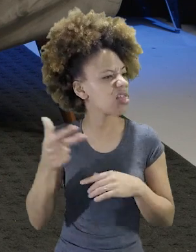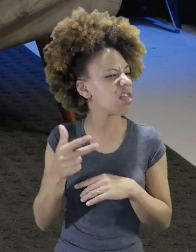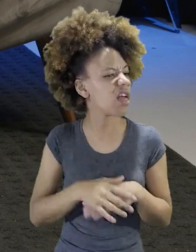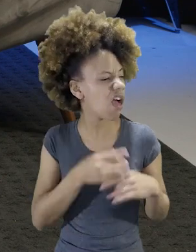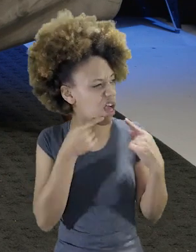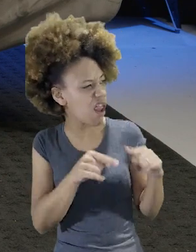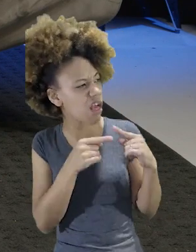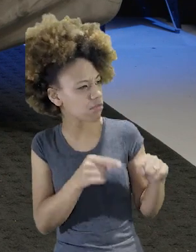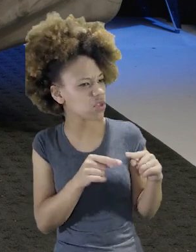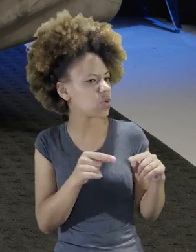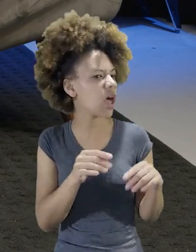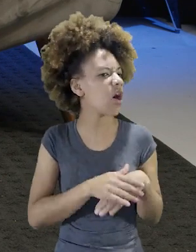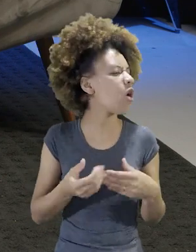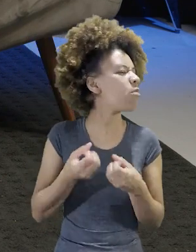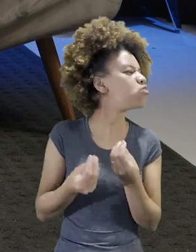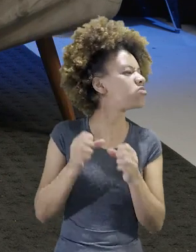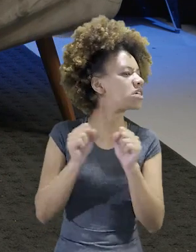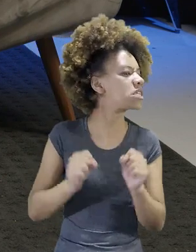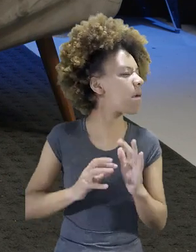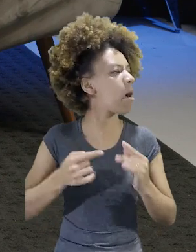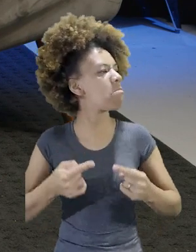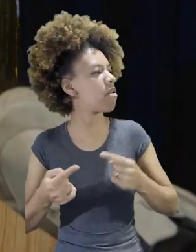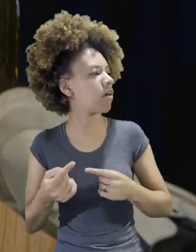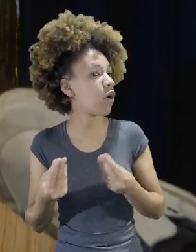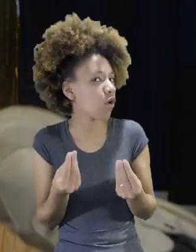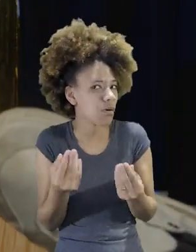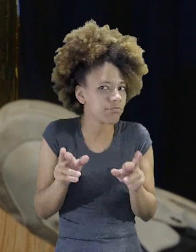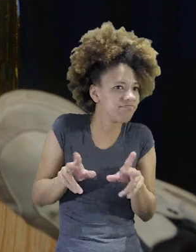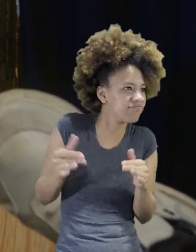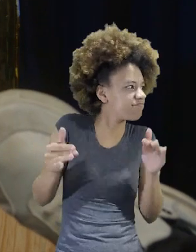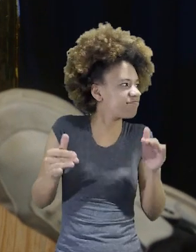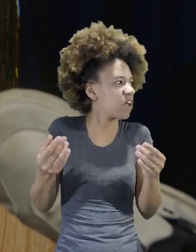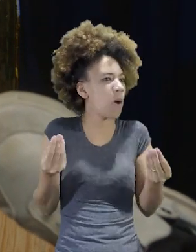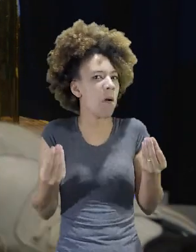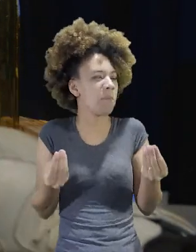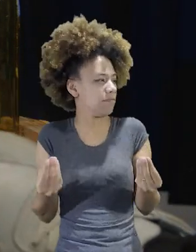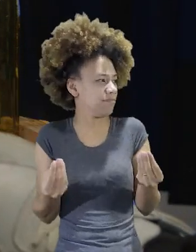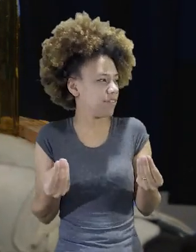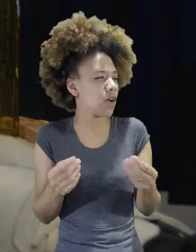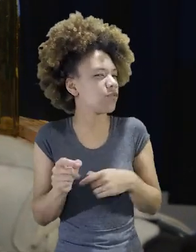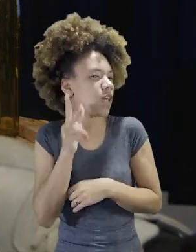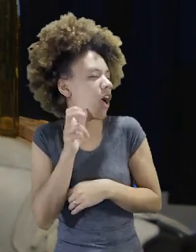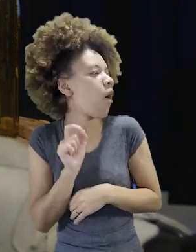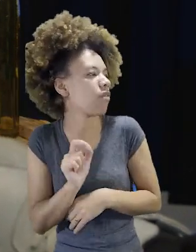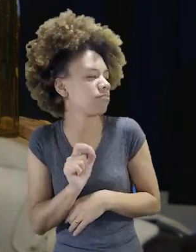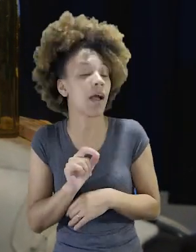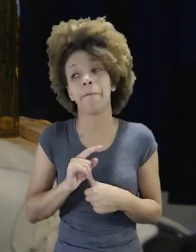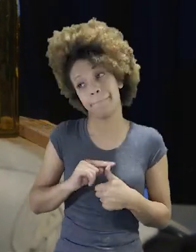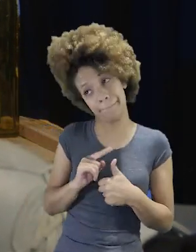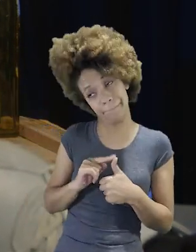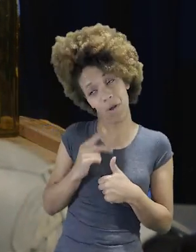incoerências para a galera do rap que que você já ouviu Ah assim primeiro lugar eu acho que assim é eu